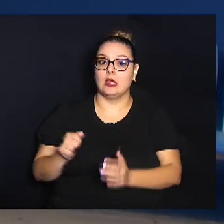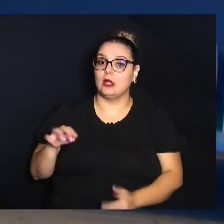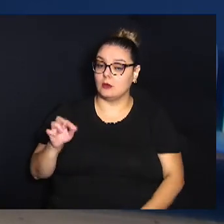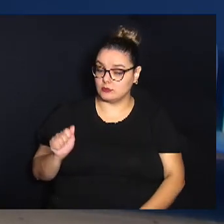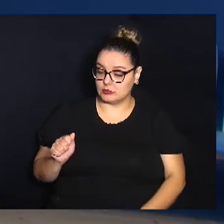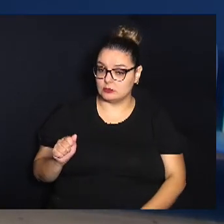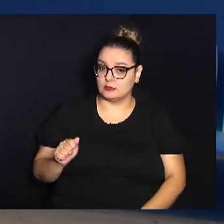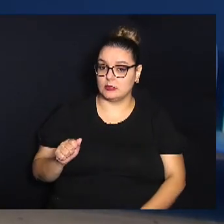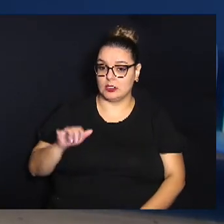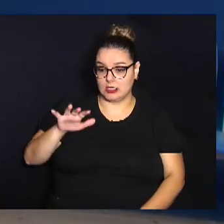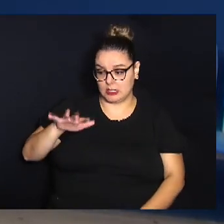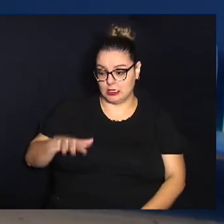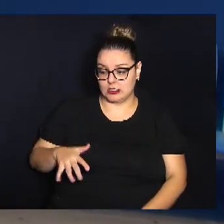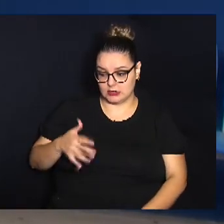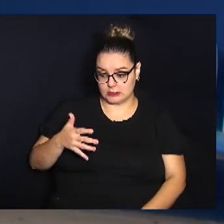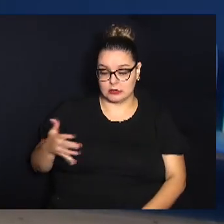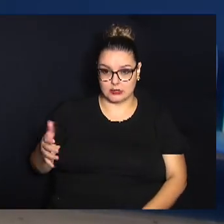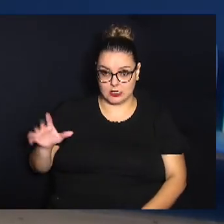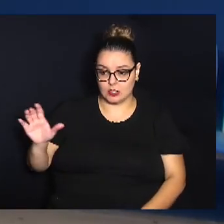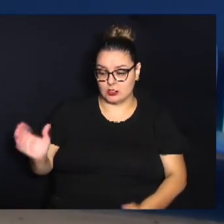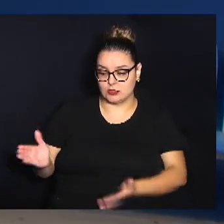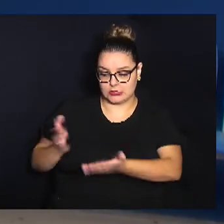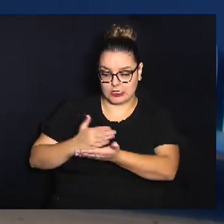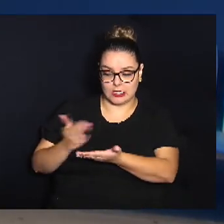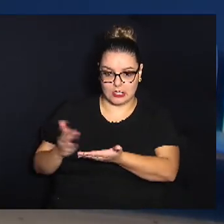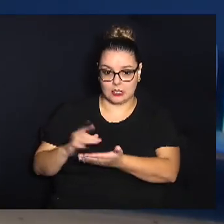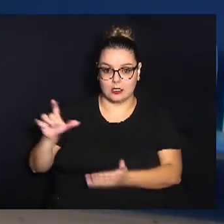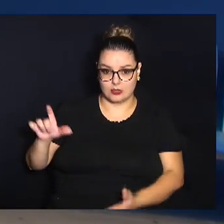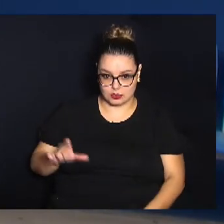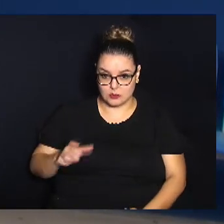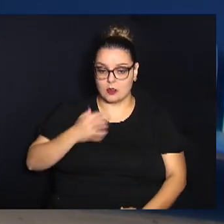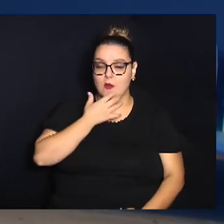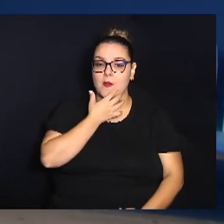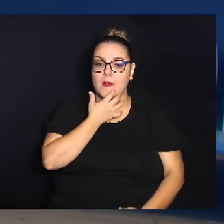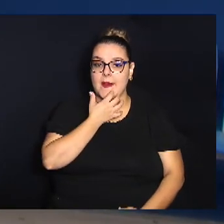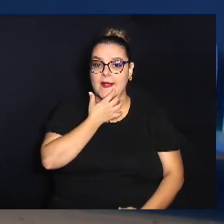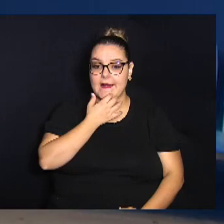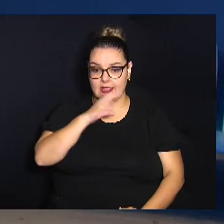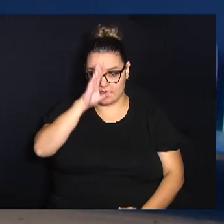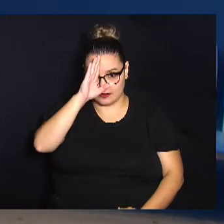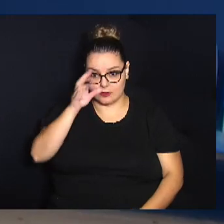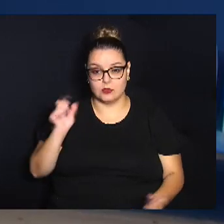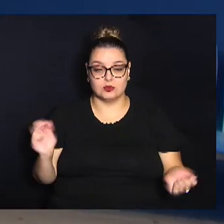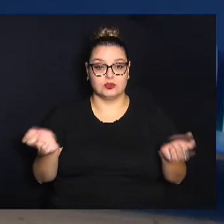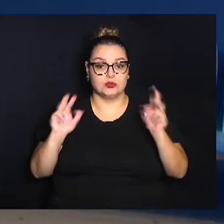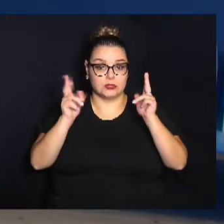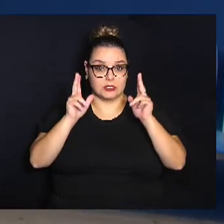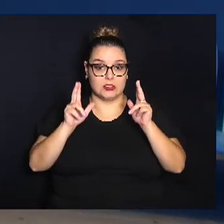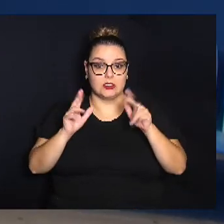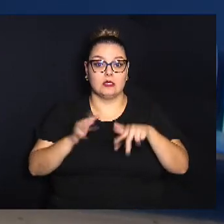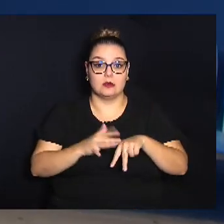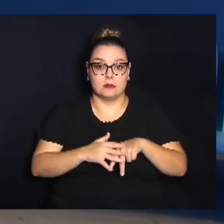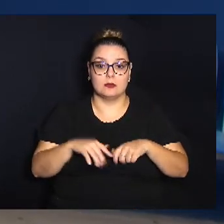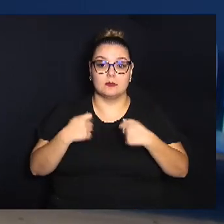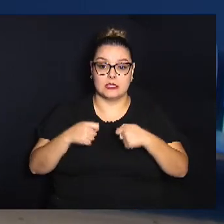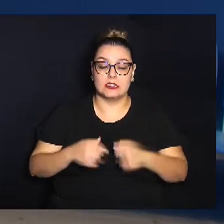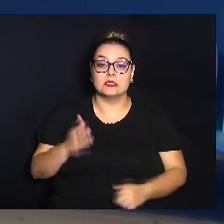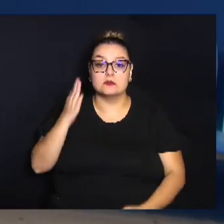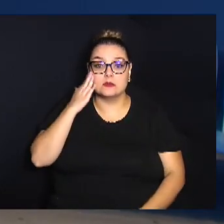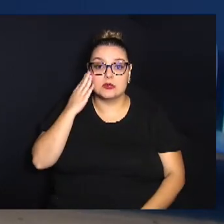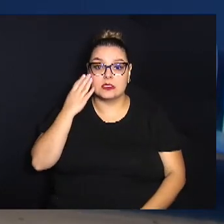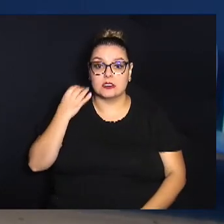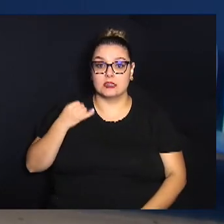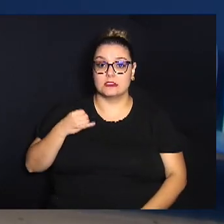Nesse cartão tem as orientações principais, que são os sinais de alarme que o paciente tem que saber caso ele tenha